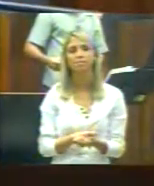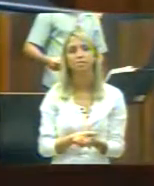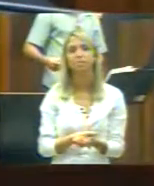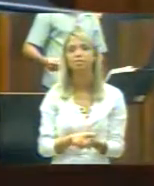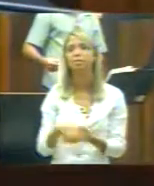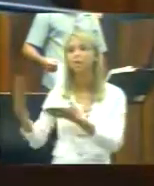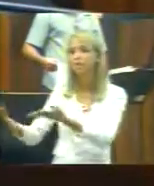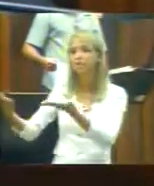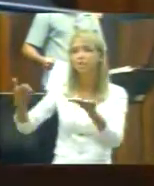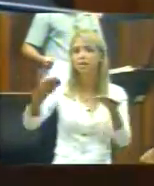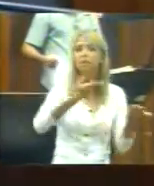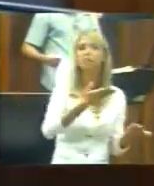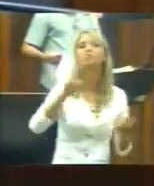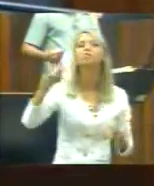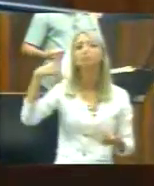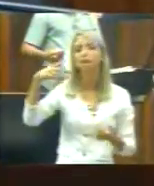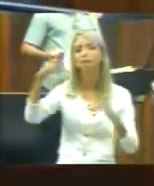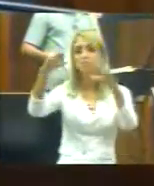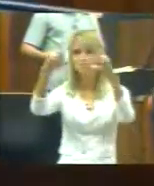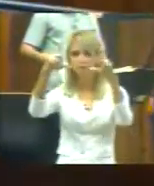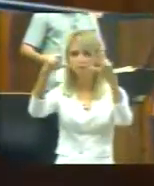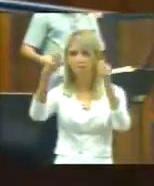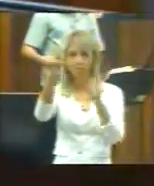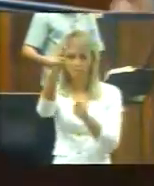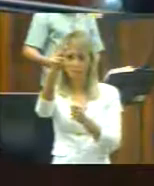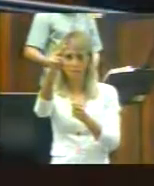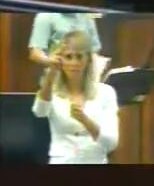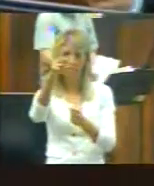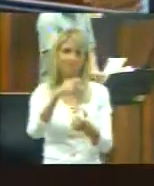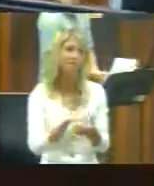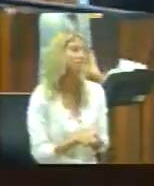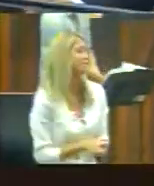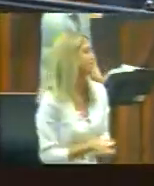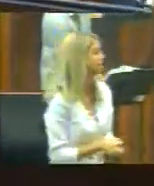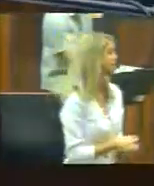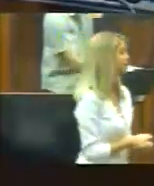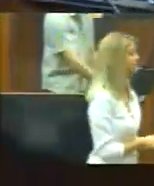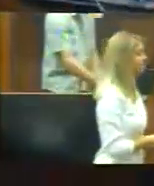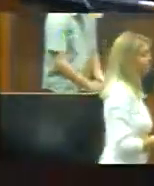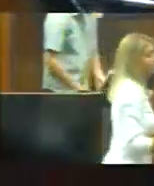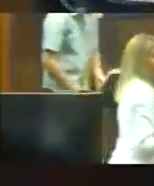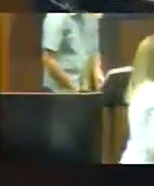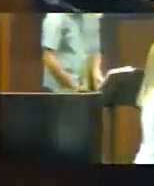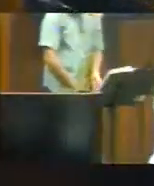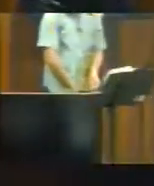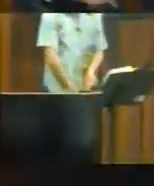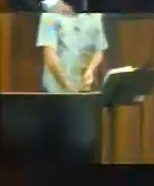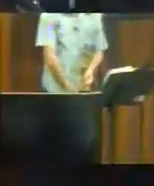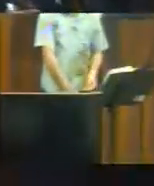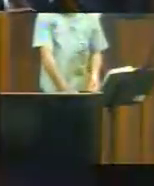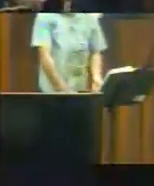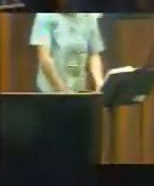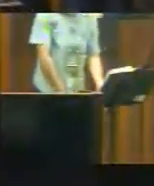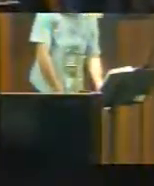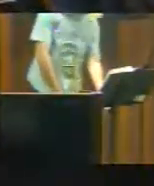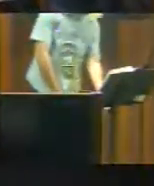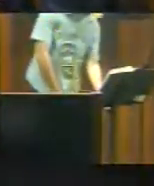Convidar todos os vereadores para a foto oficial. Vamos lá, gente, todo mundo muito bonito na foto. E o maestro.